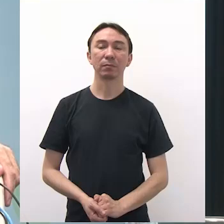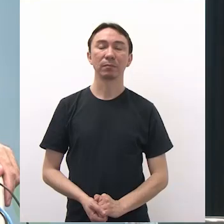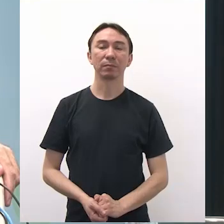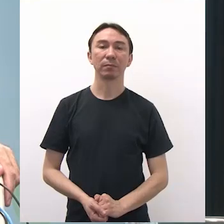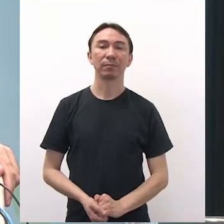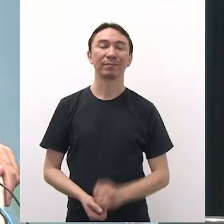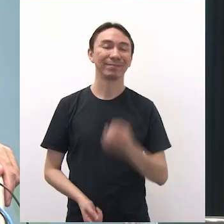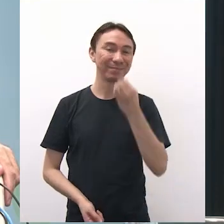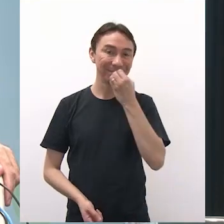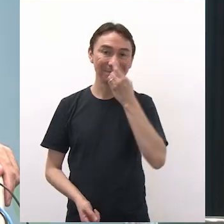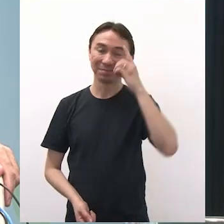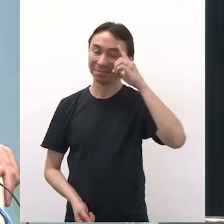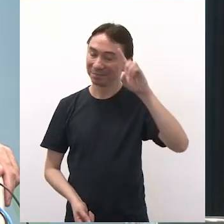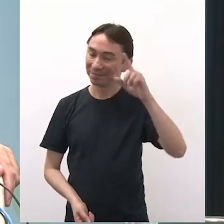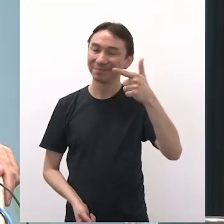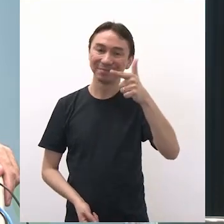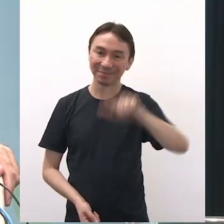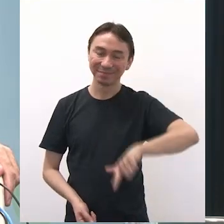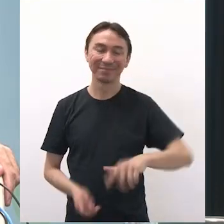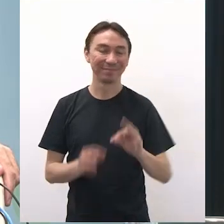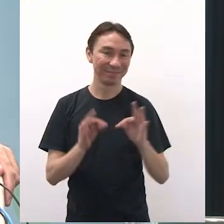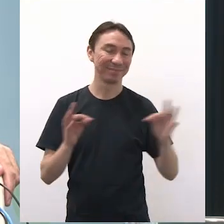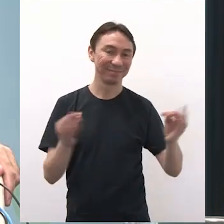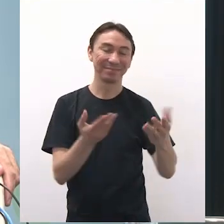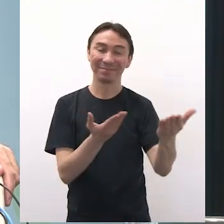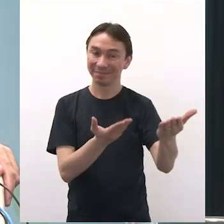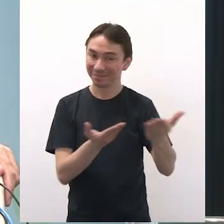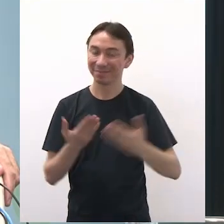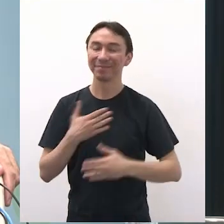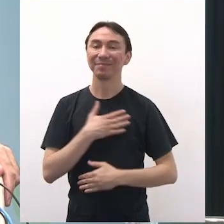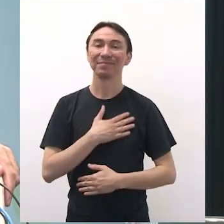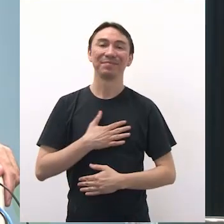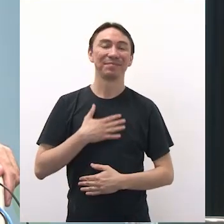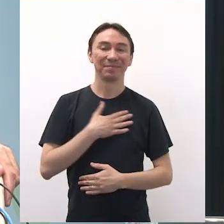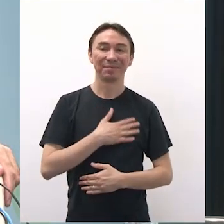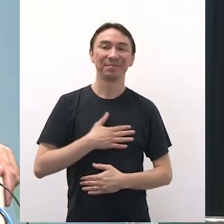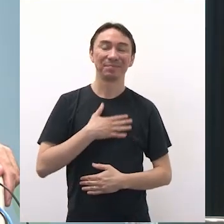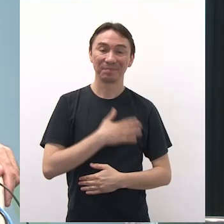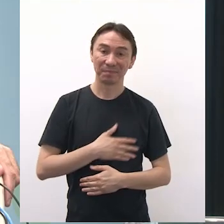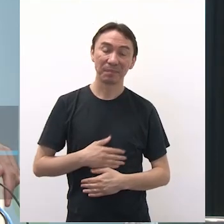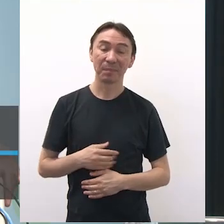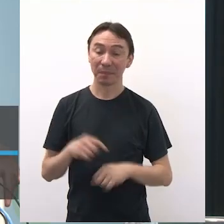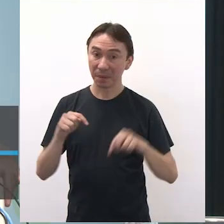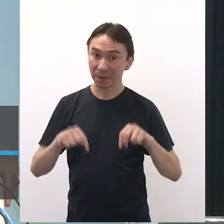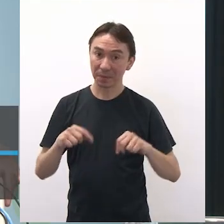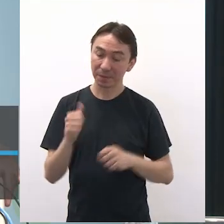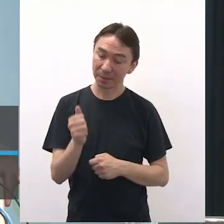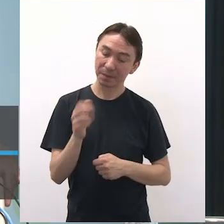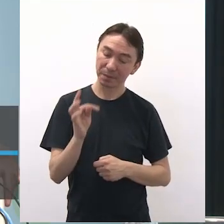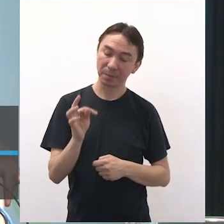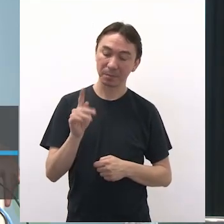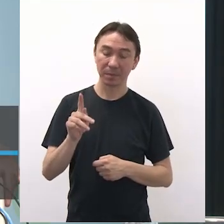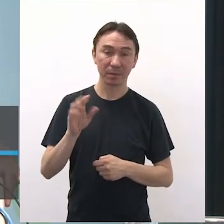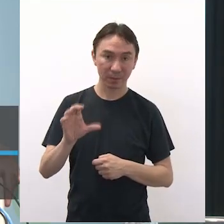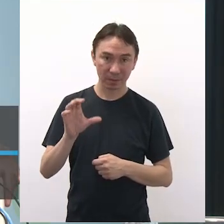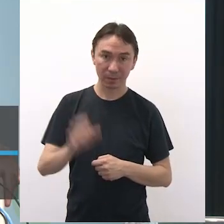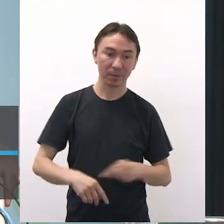Bom dia a todos novamente. Sejam todos bem-vindos ao ATPC Conselho de Classe